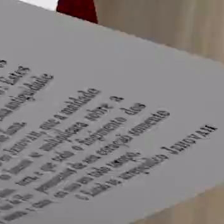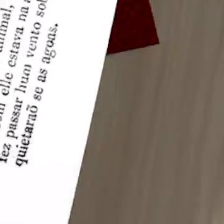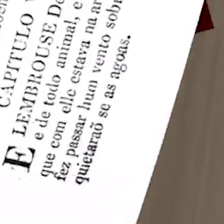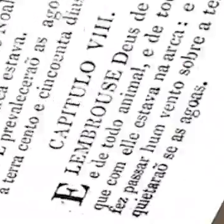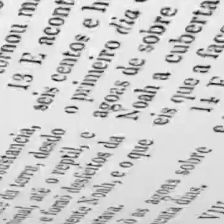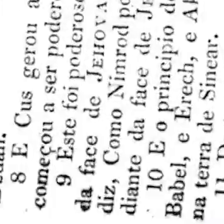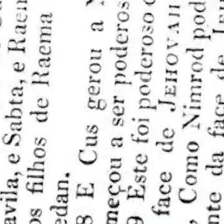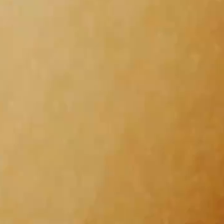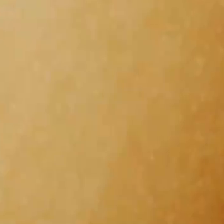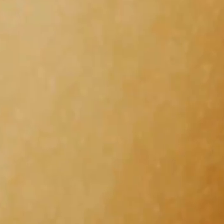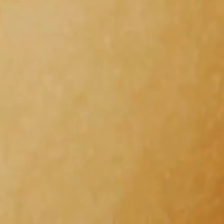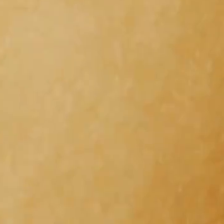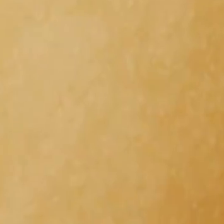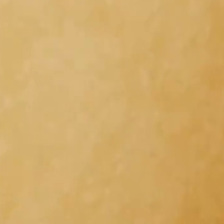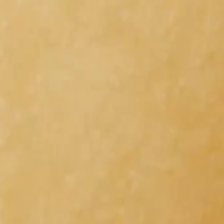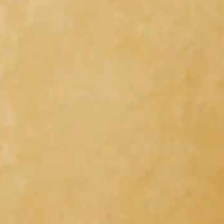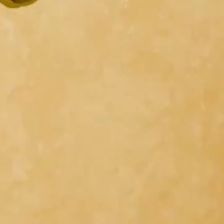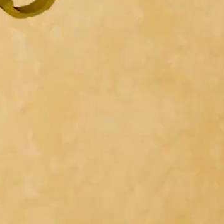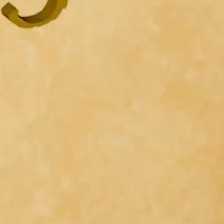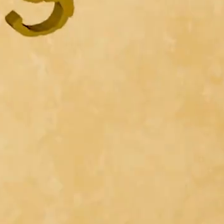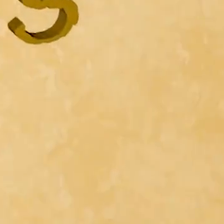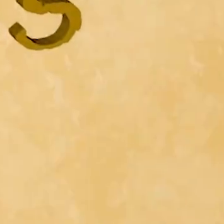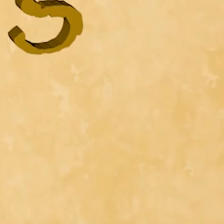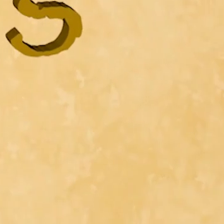TV Web Manaim apresenta